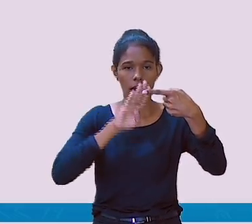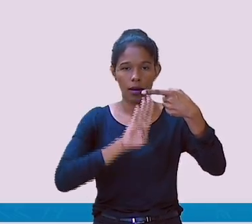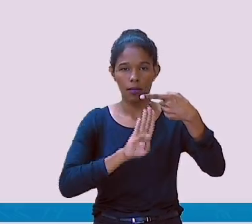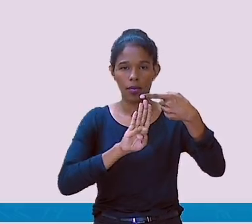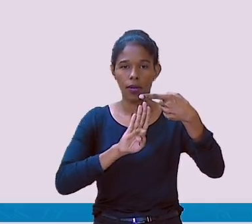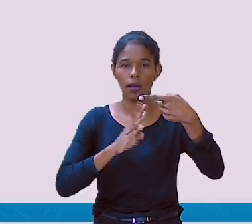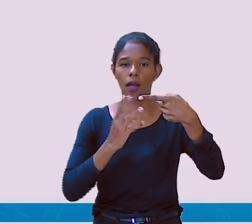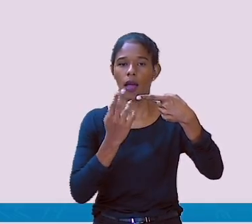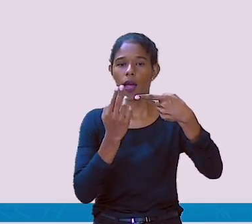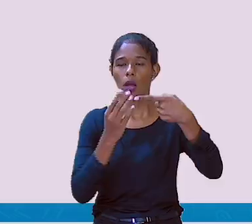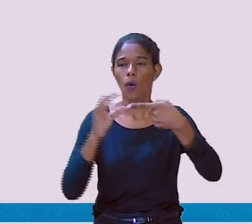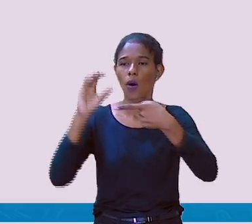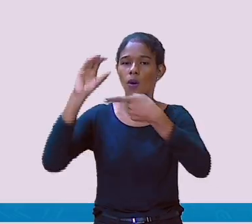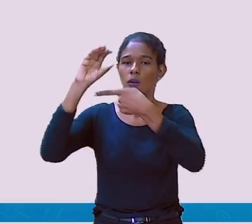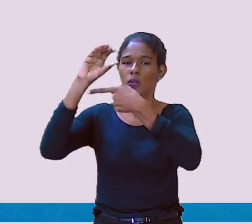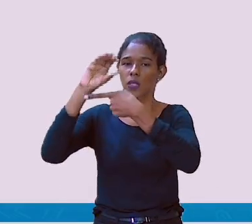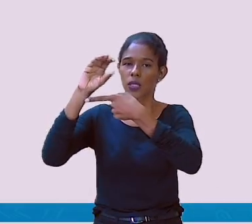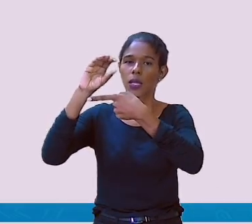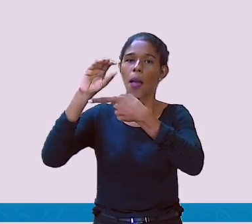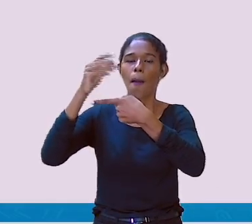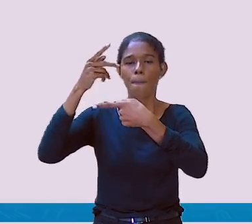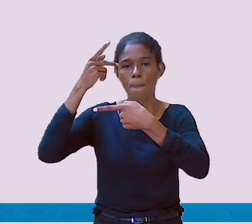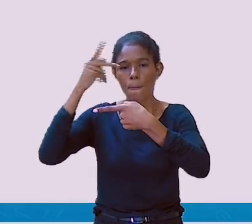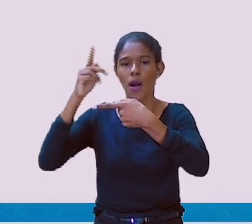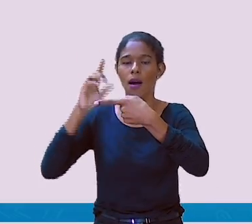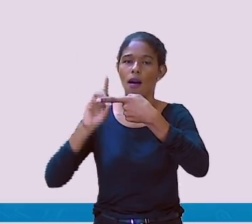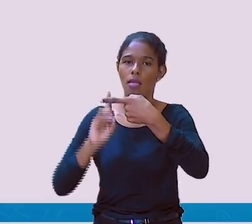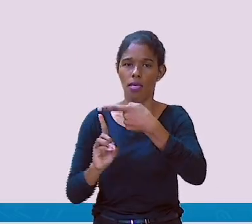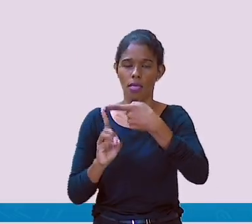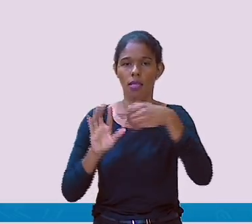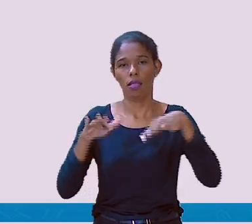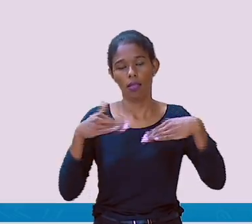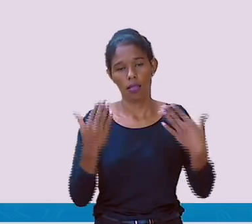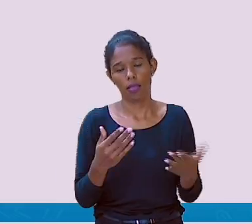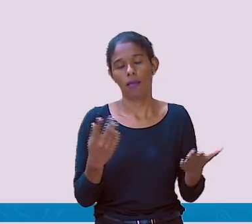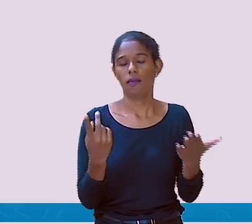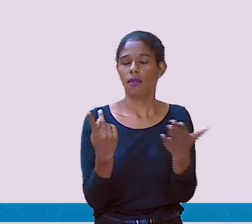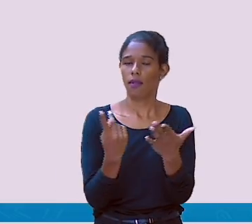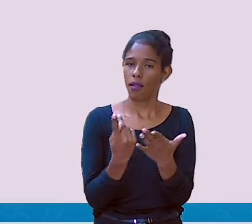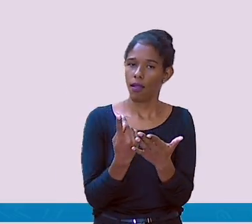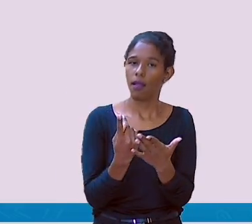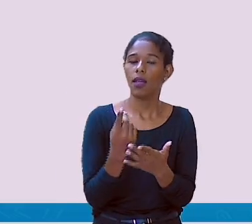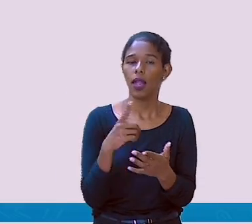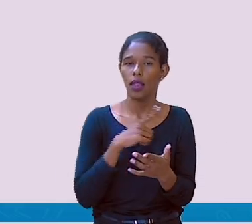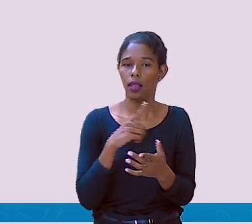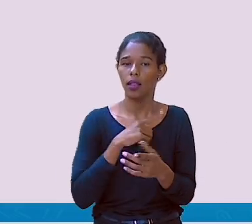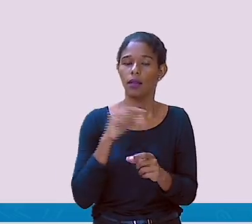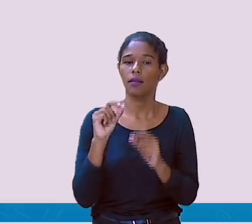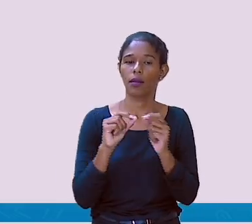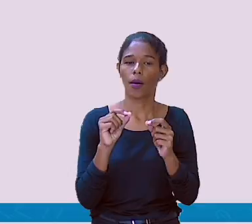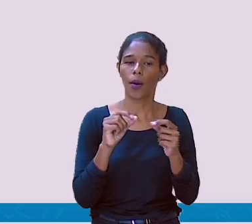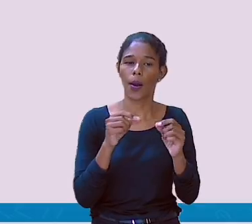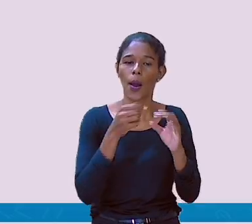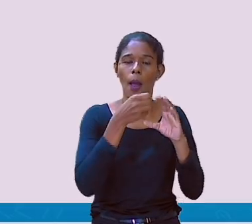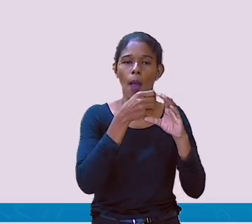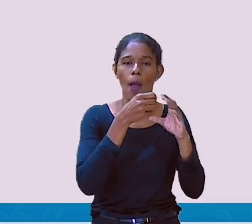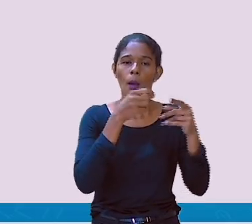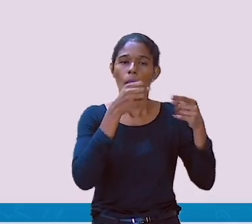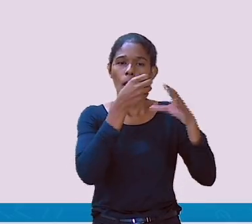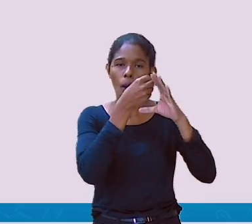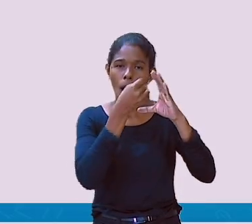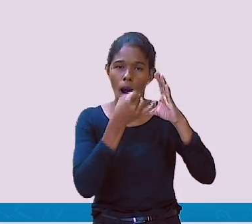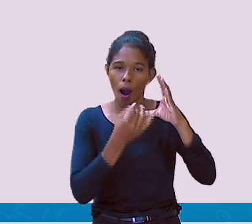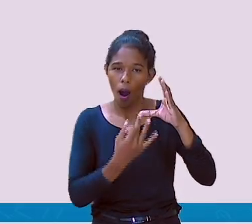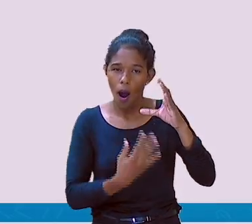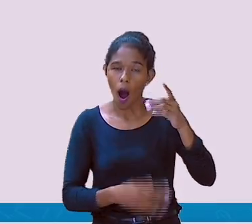como C está para D. E existe uma propriedade. Produto